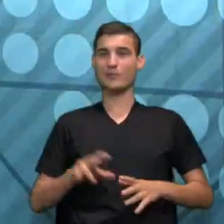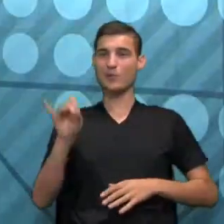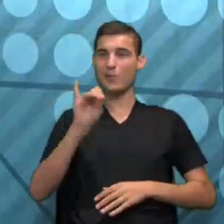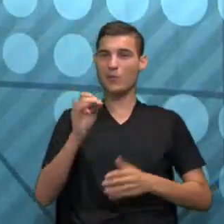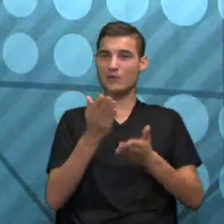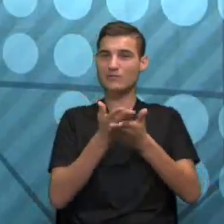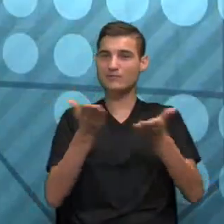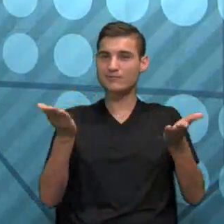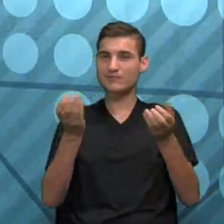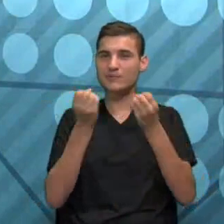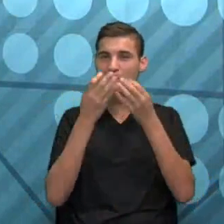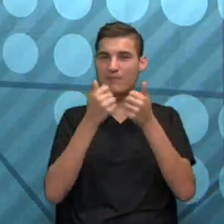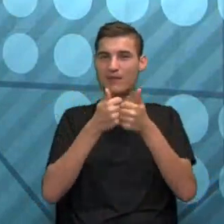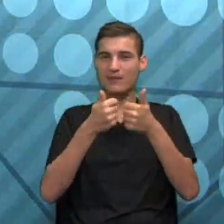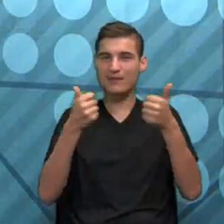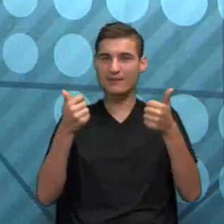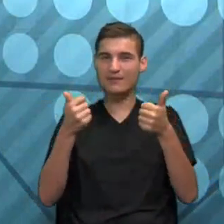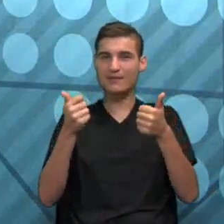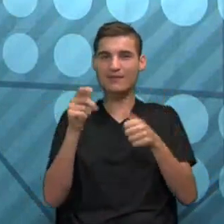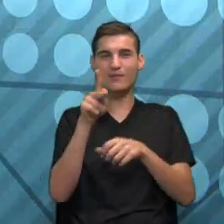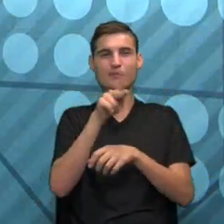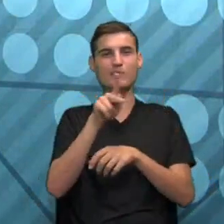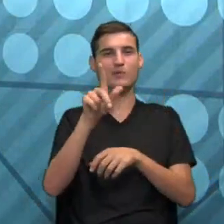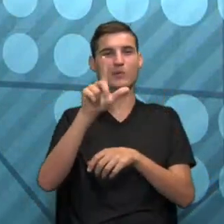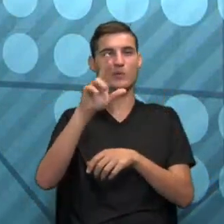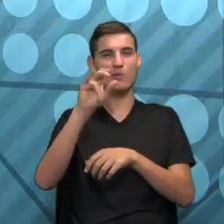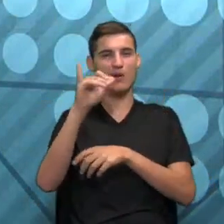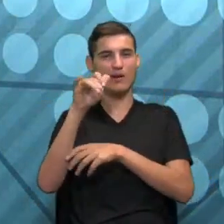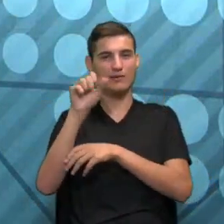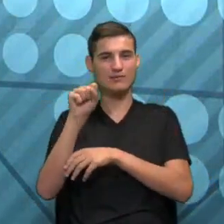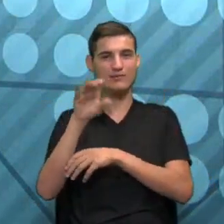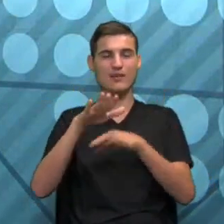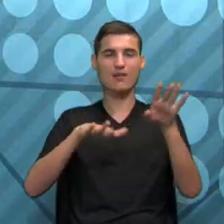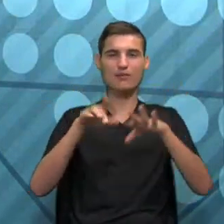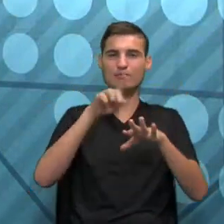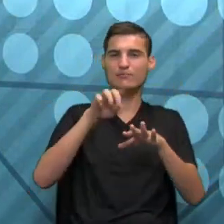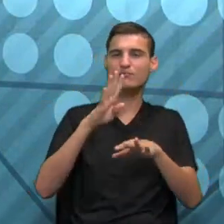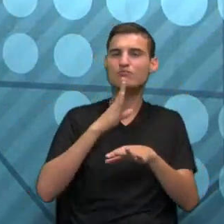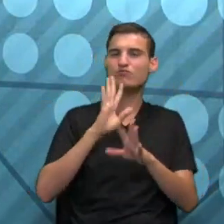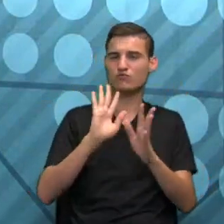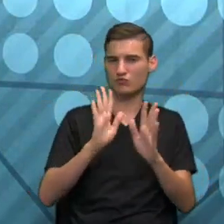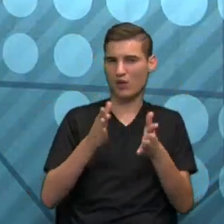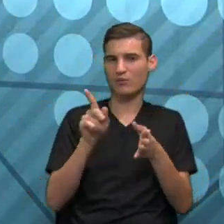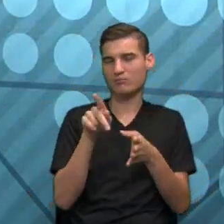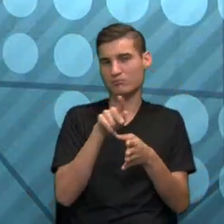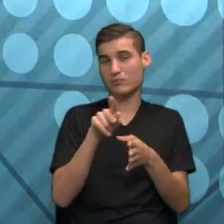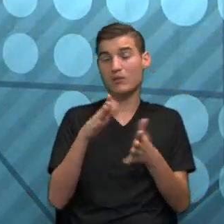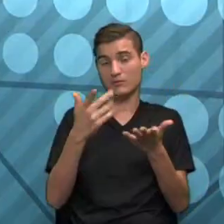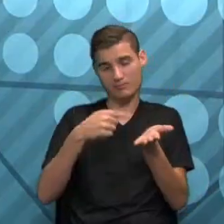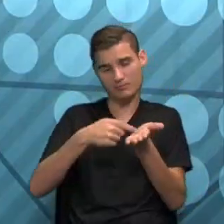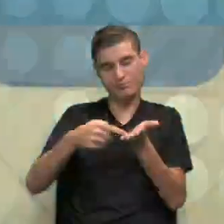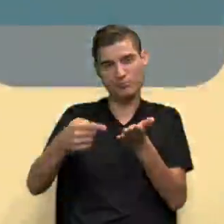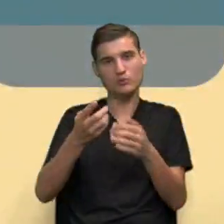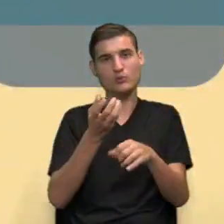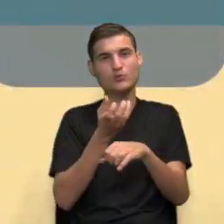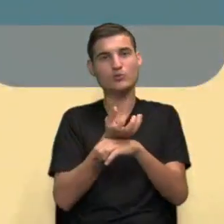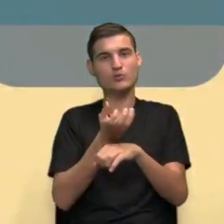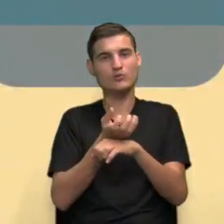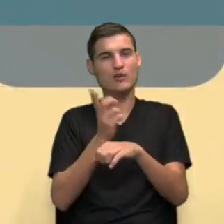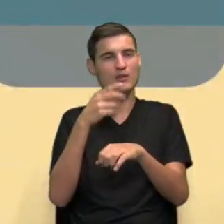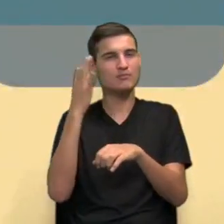Olá, tudo bem? Eu sou o professor Lucas Claudino, talvez você já me conheça, e eu vou estar aqui durante essa disciplina de princípios